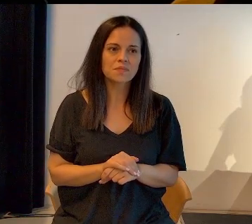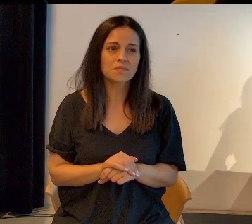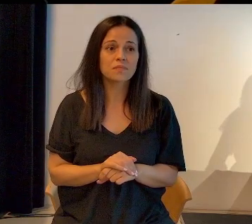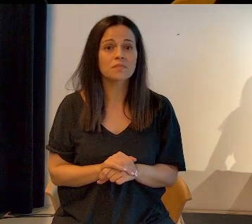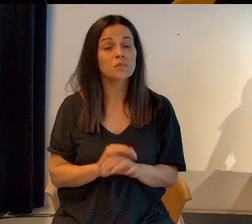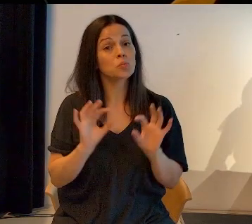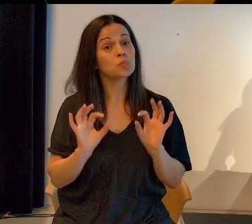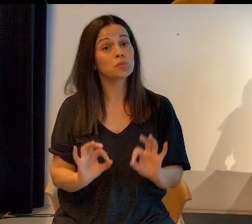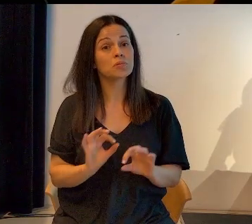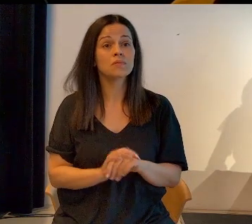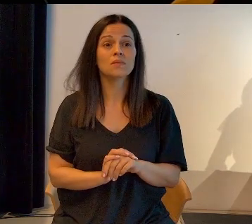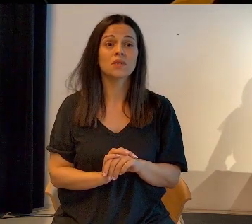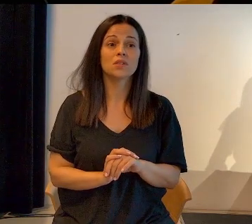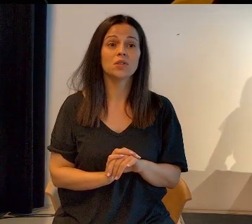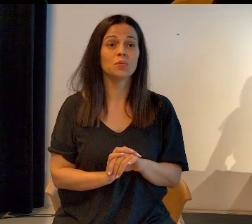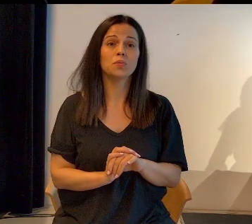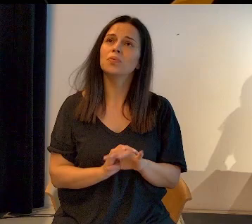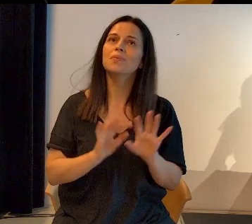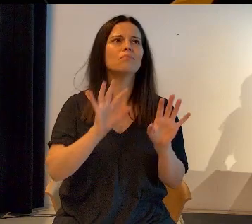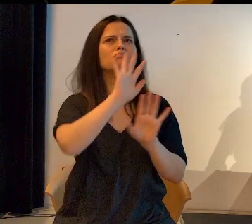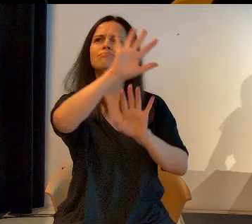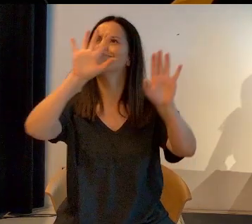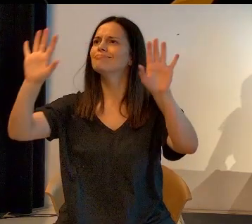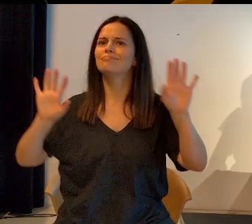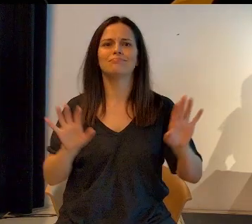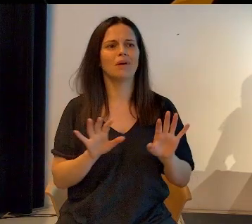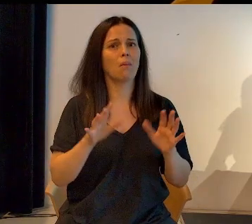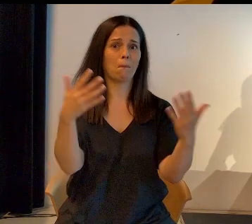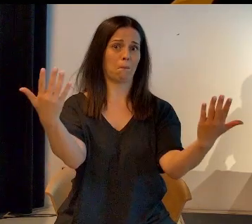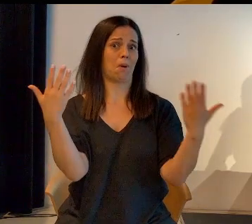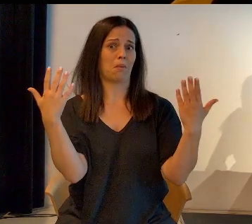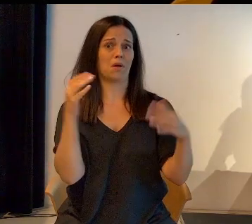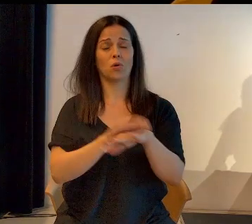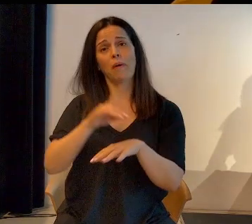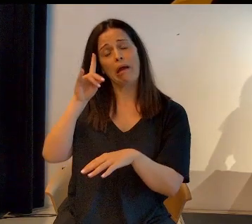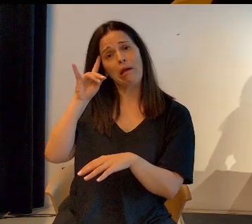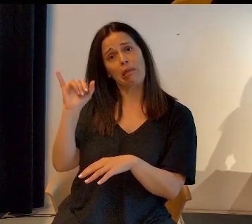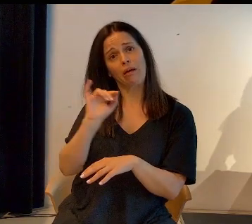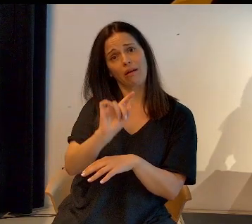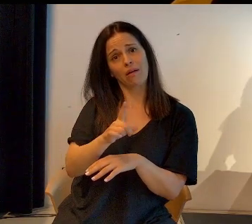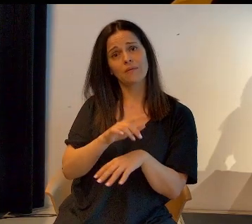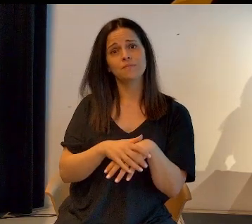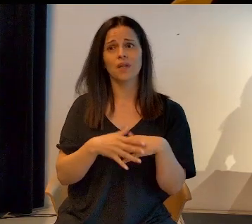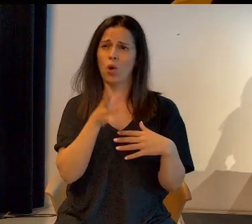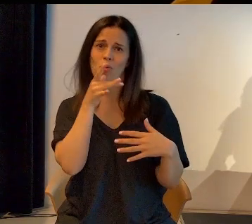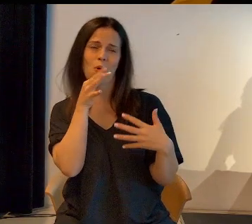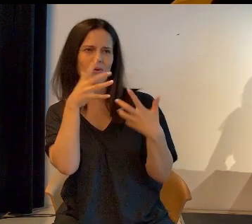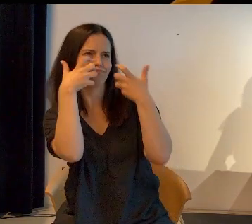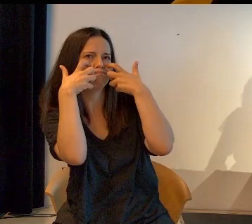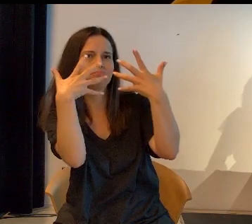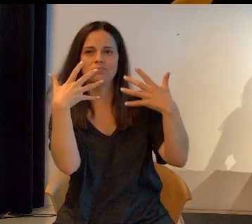Pronto, parece-me que quem fez a decoração está de parabéns, porque a ideia é exatamente esta. É literalmente despejar cor, alegria,